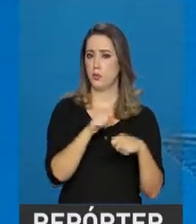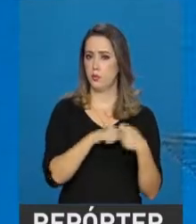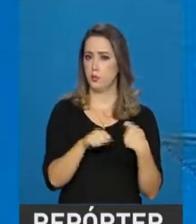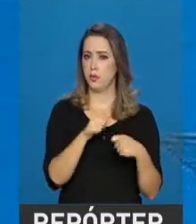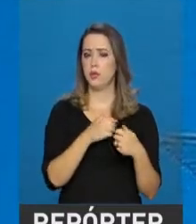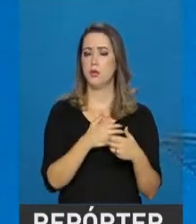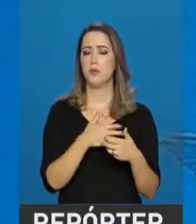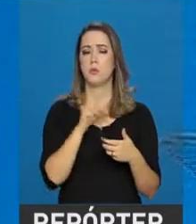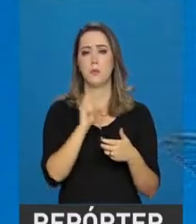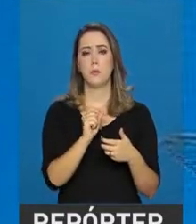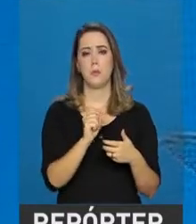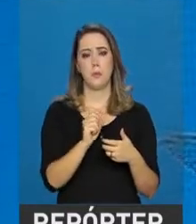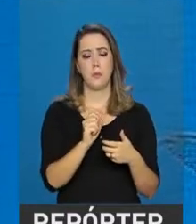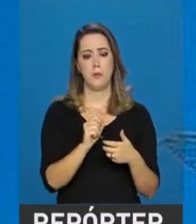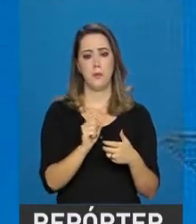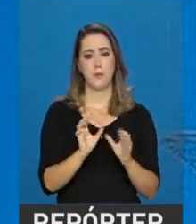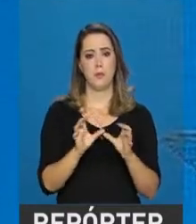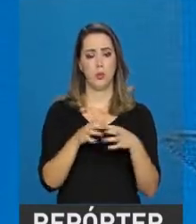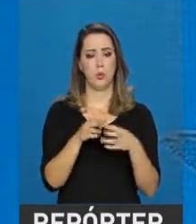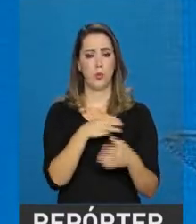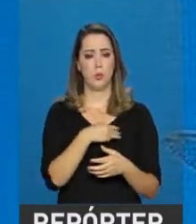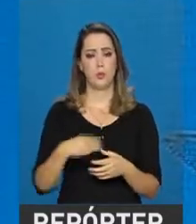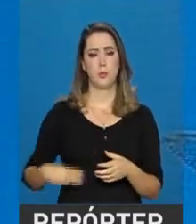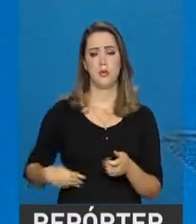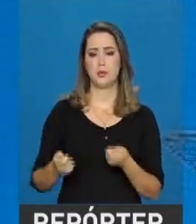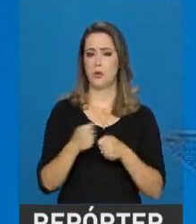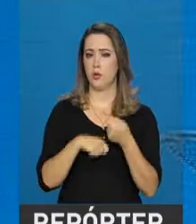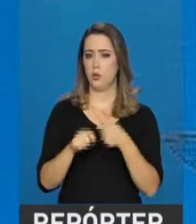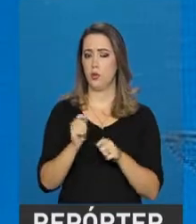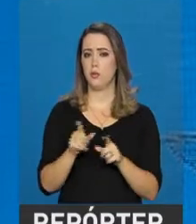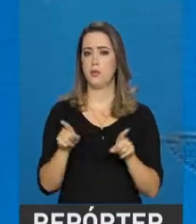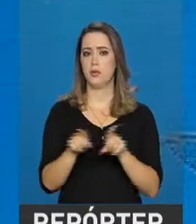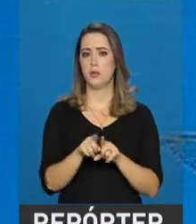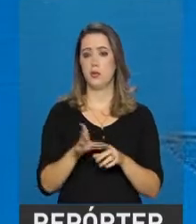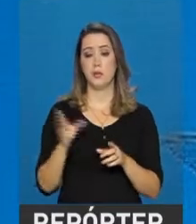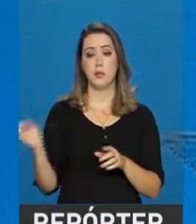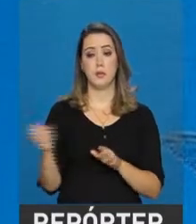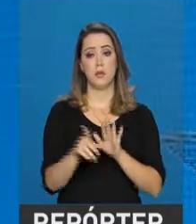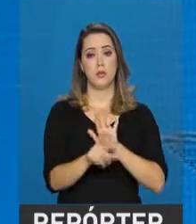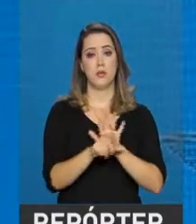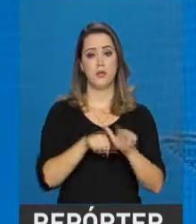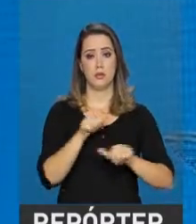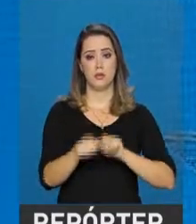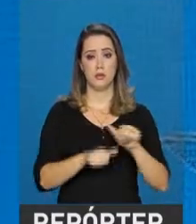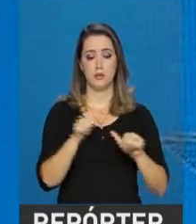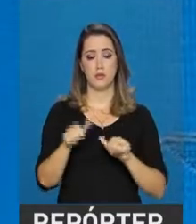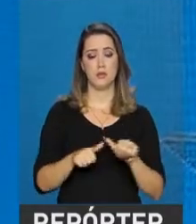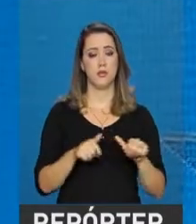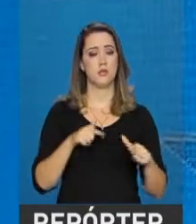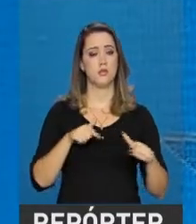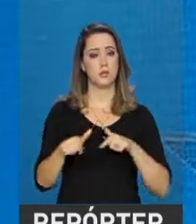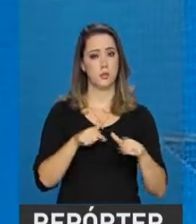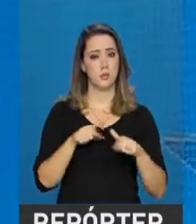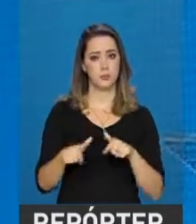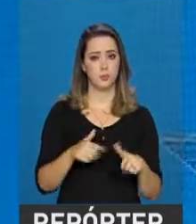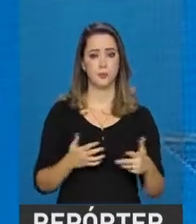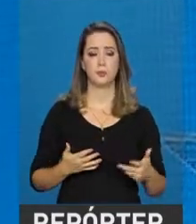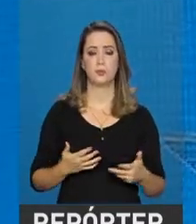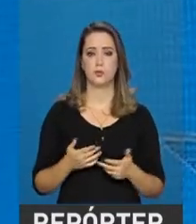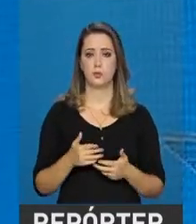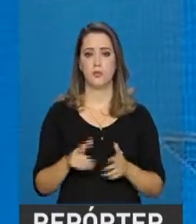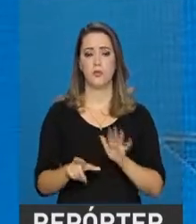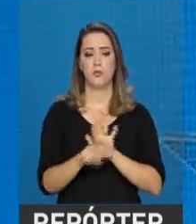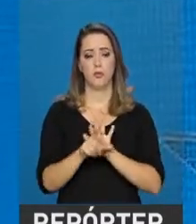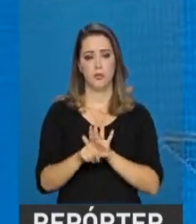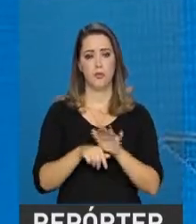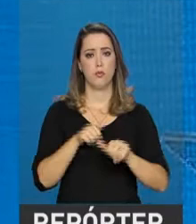conduzida e sua equipe mas também por força da modernização trabalhista das modificações legislativas